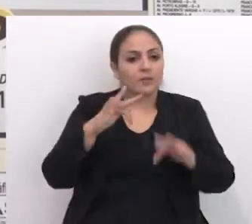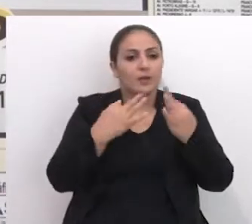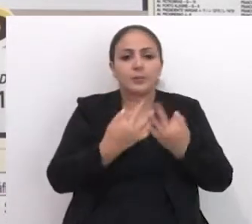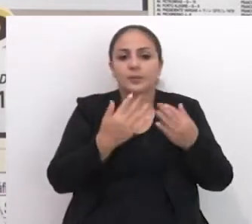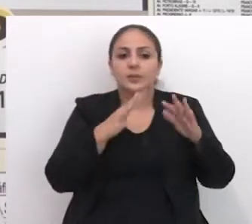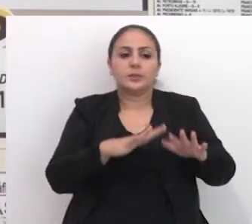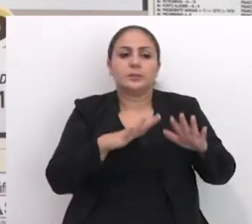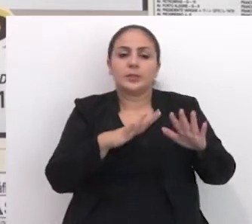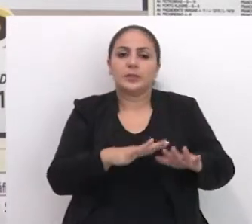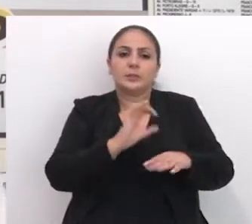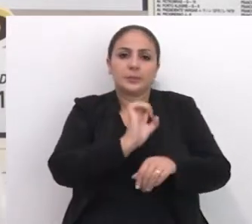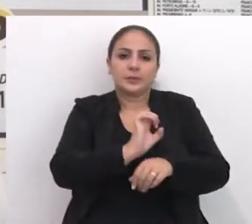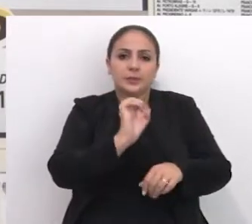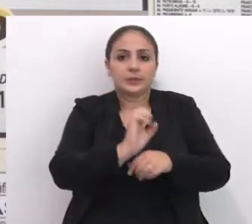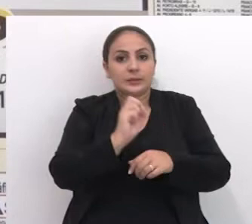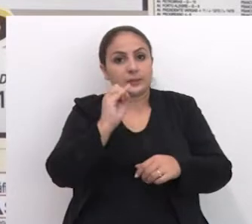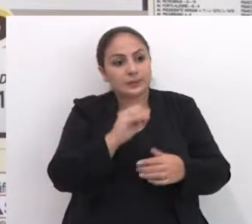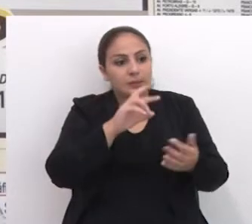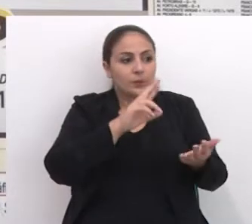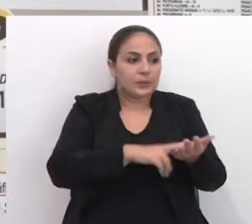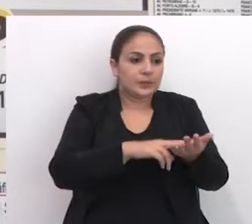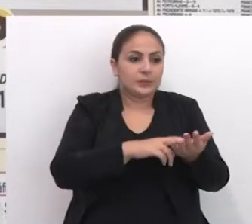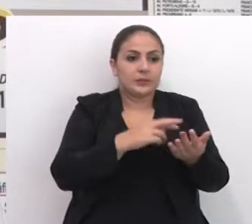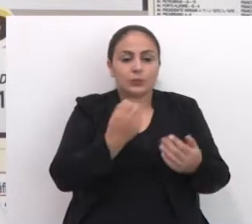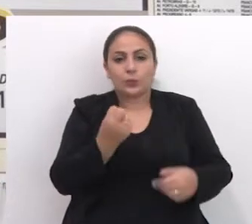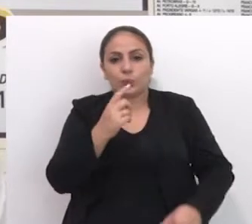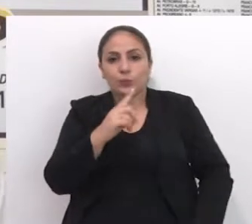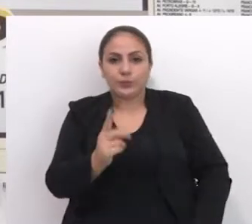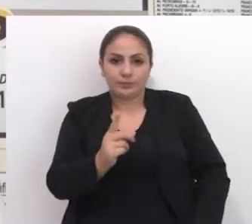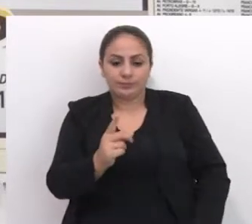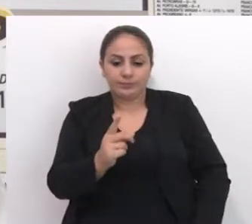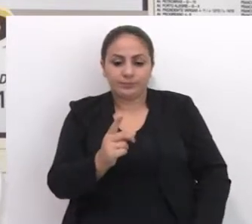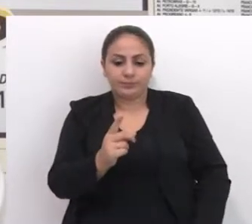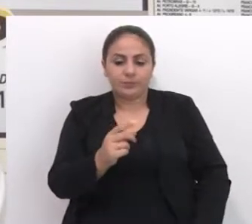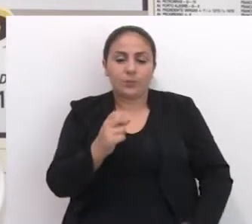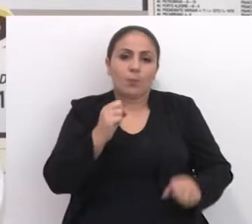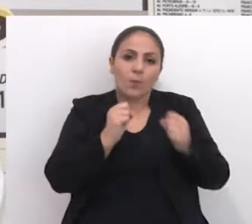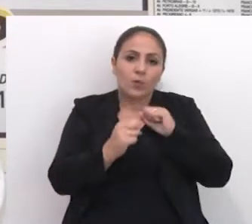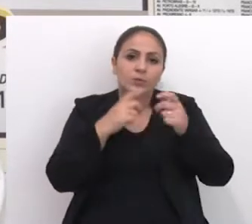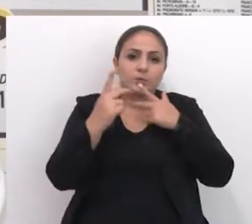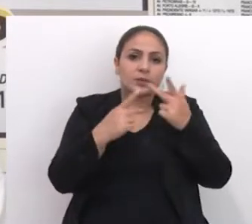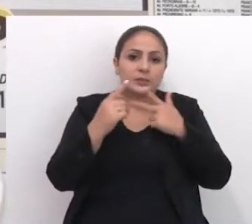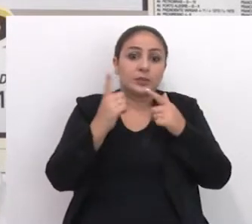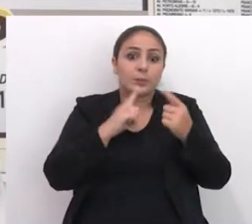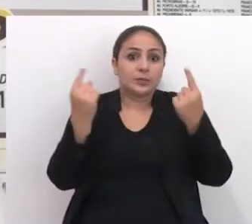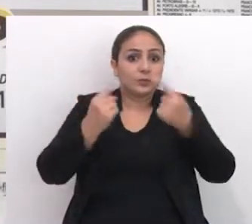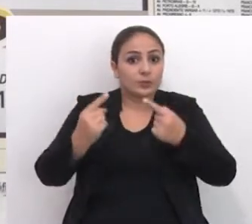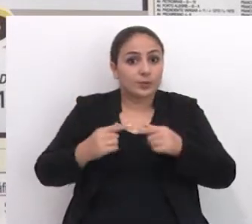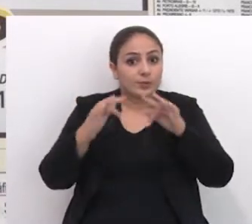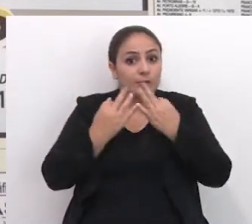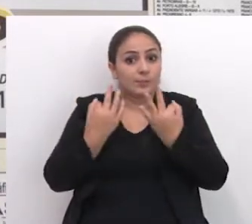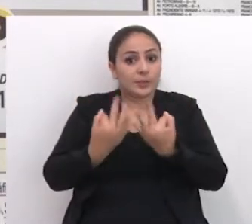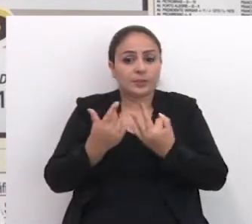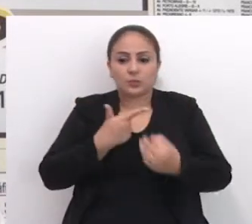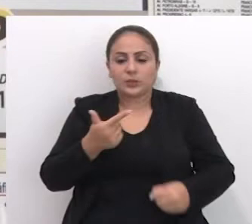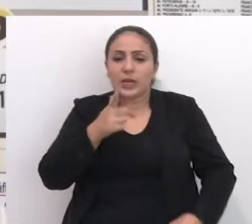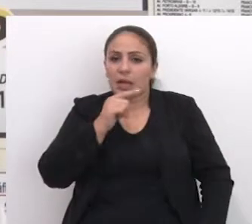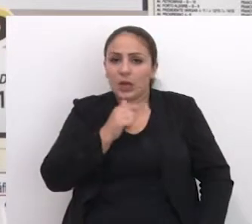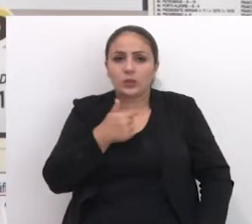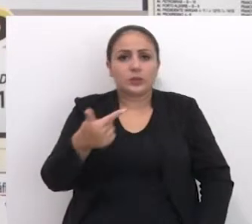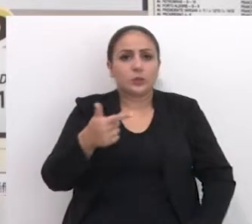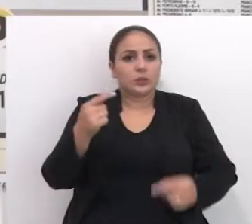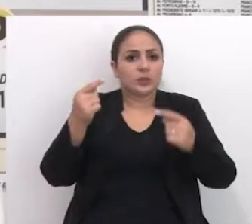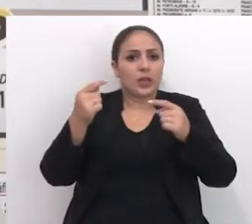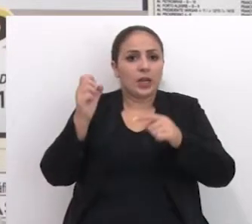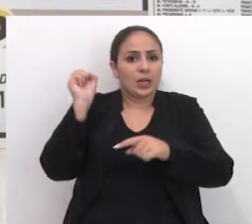essas famílias estão ali esperando se regularize, se dê bom. Que eu digo assim, que dê uma infraestrutura para essas famílias, não tem água, não